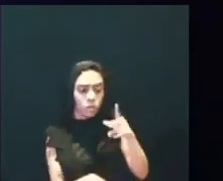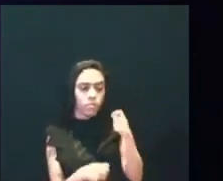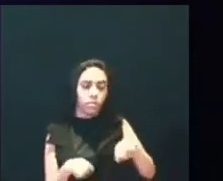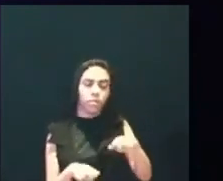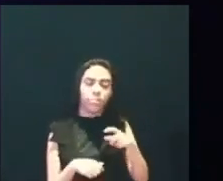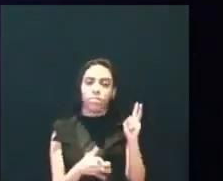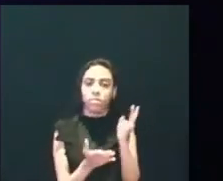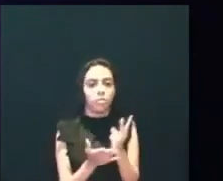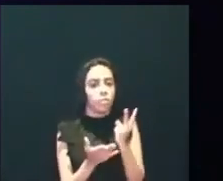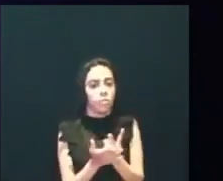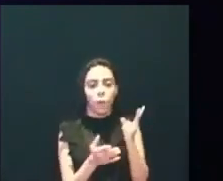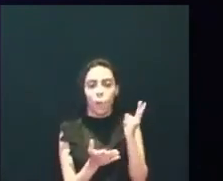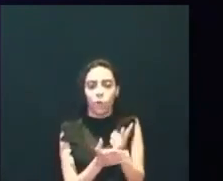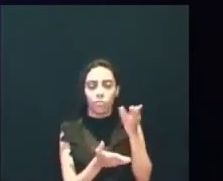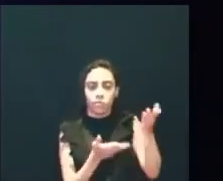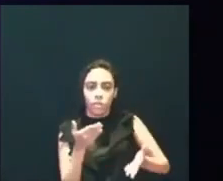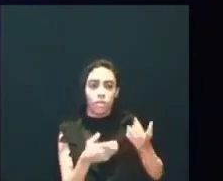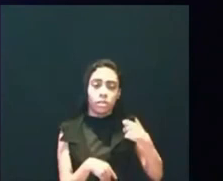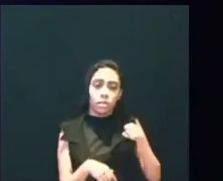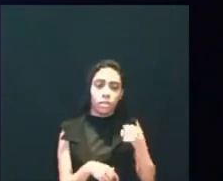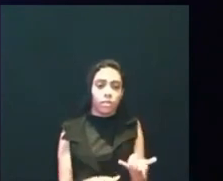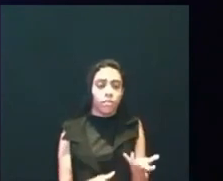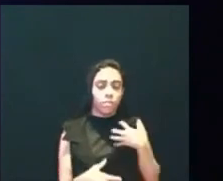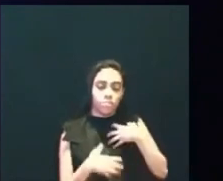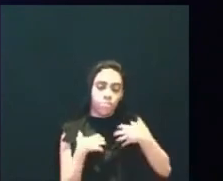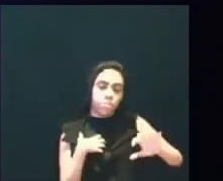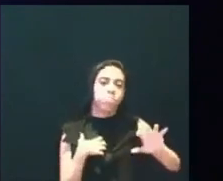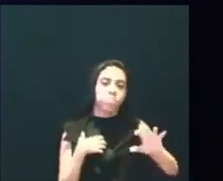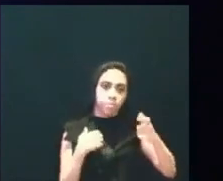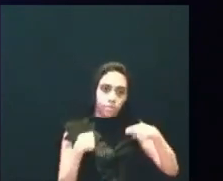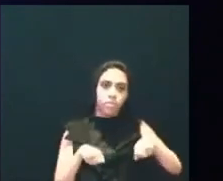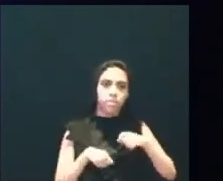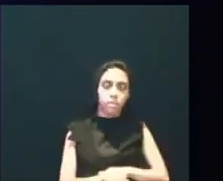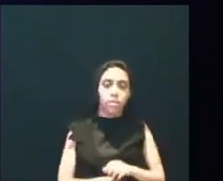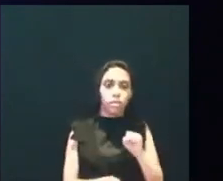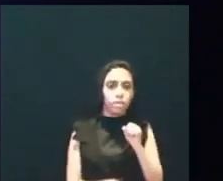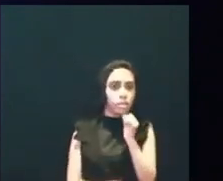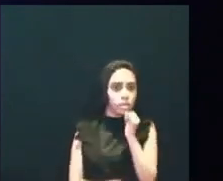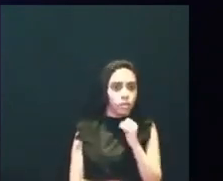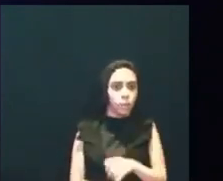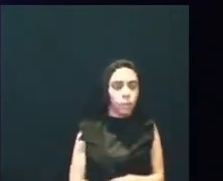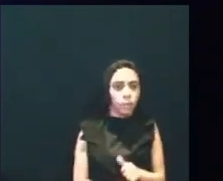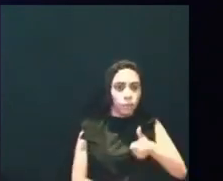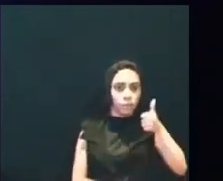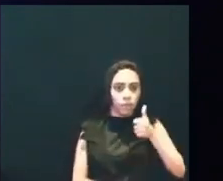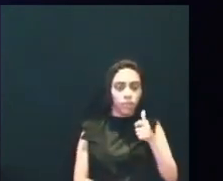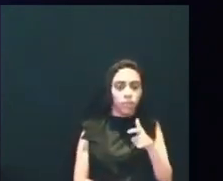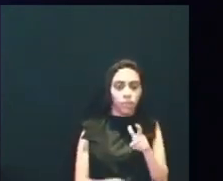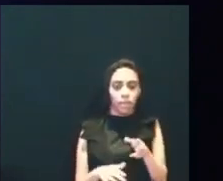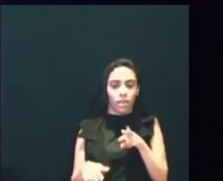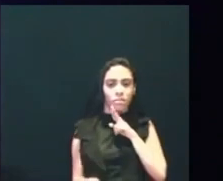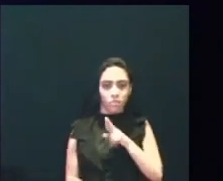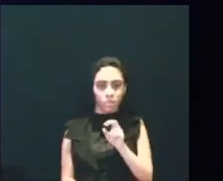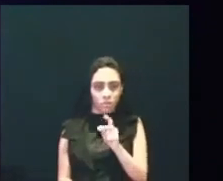toda. Então, temos que nos gostar, temos empatia, né? Então, assim, essa é a segunda resposta. A